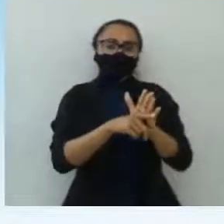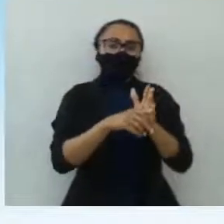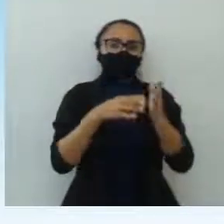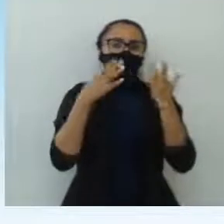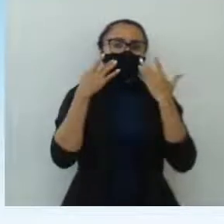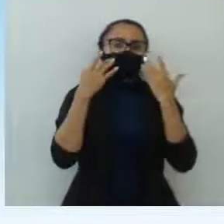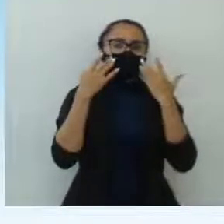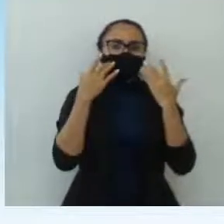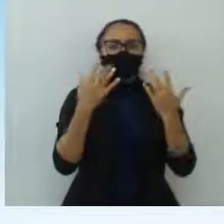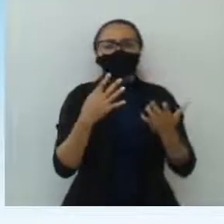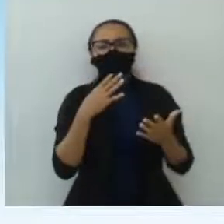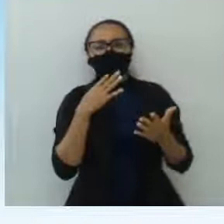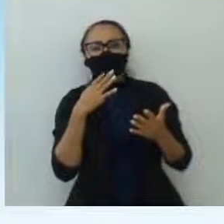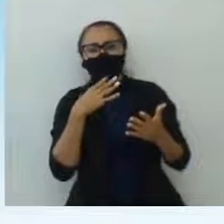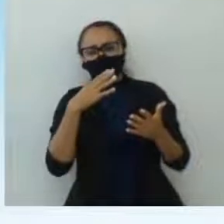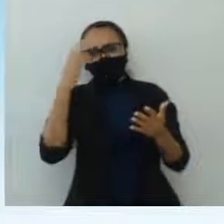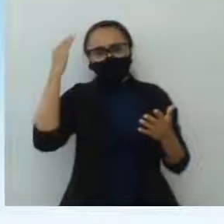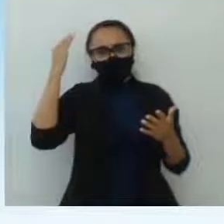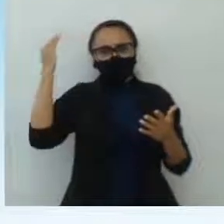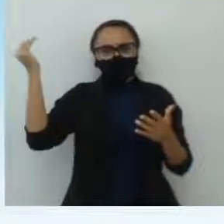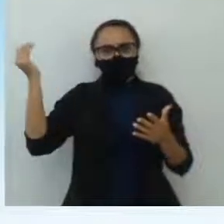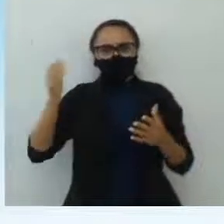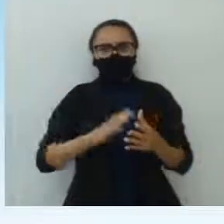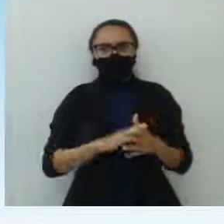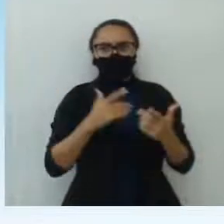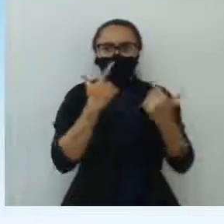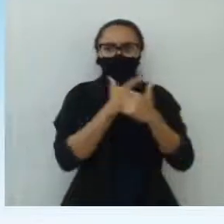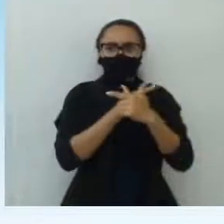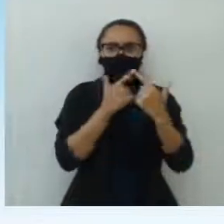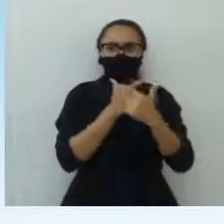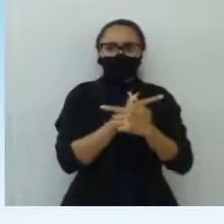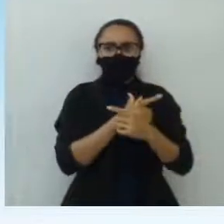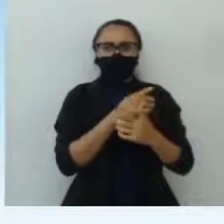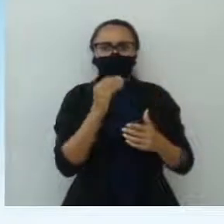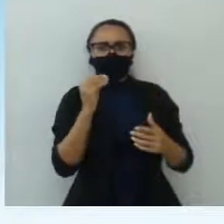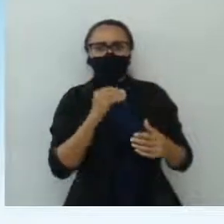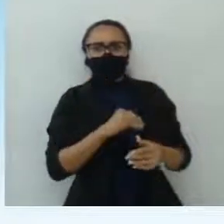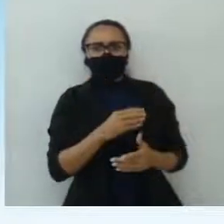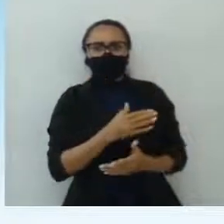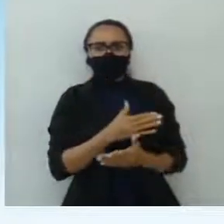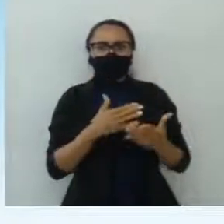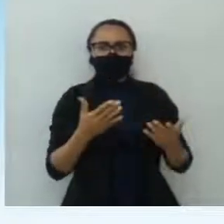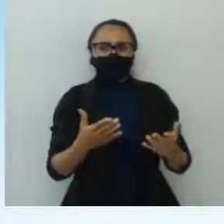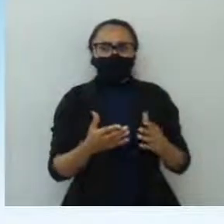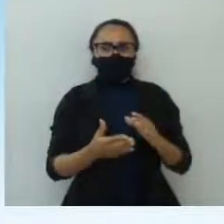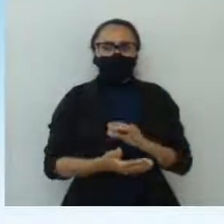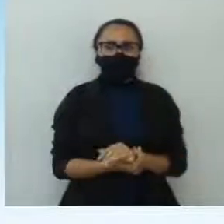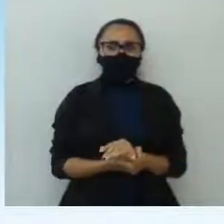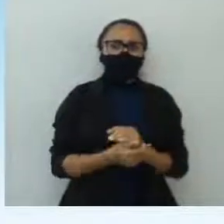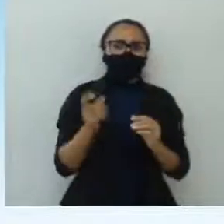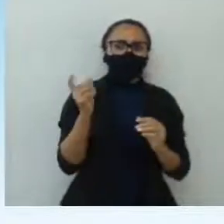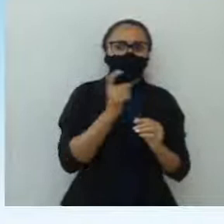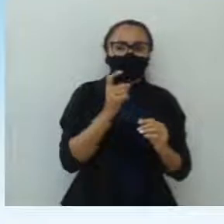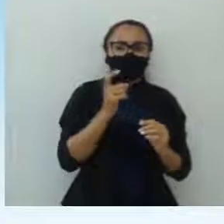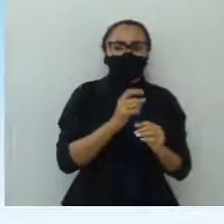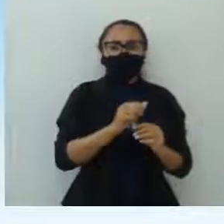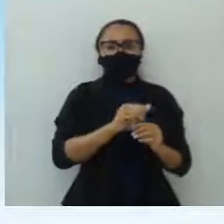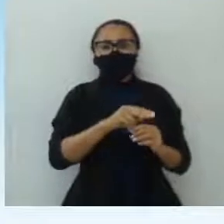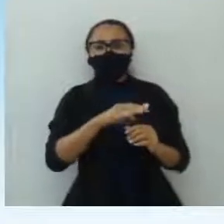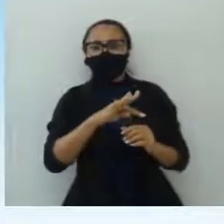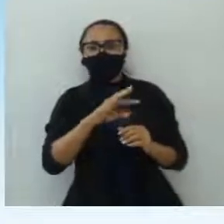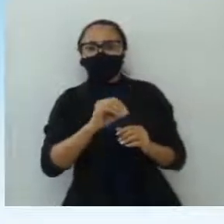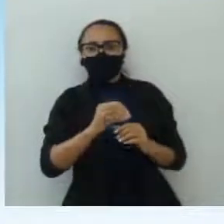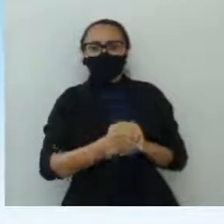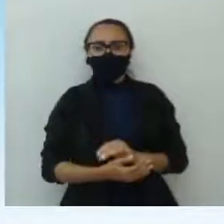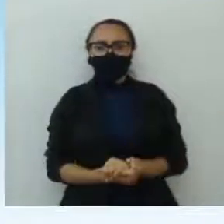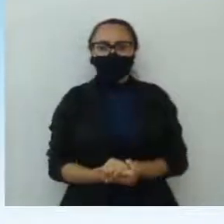certeza que você já ouviu falar algum deles, são a comédia, a tragédia, a tragicomédia, a farsa e o auto. Então,